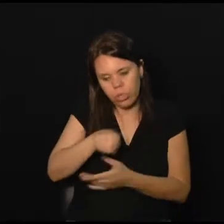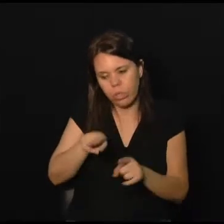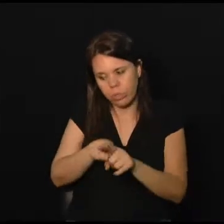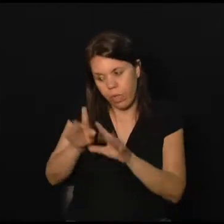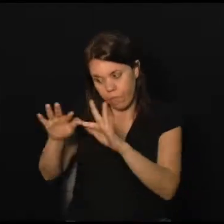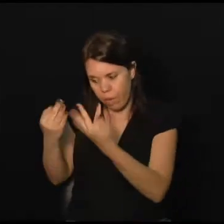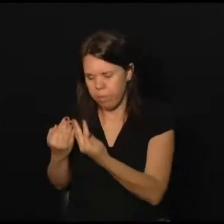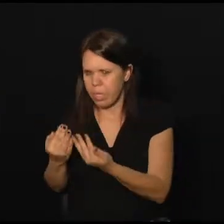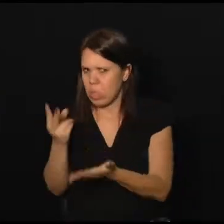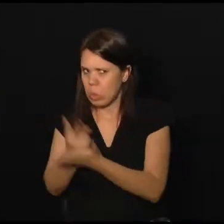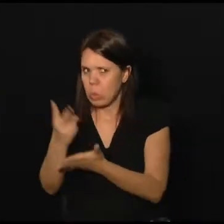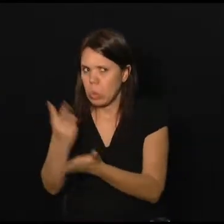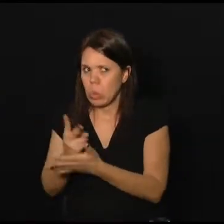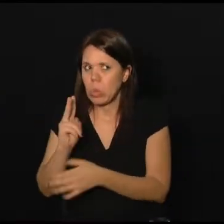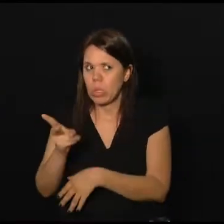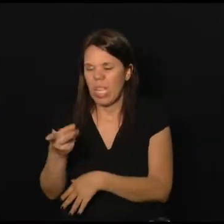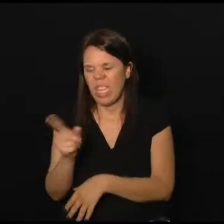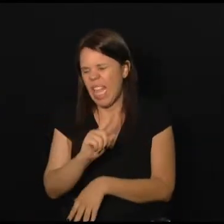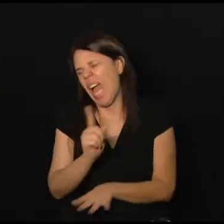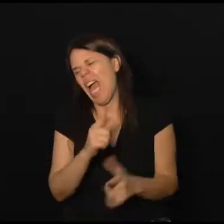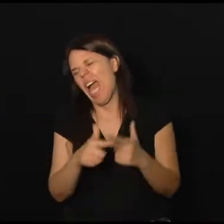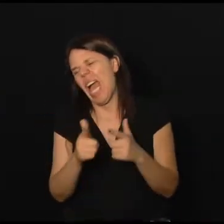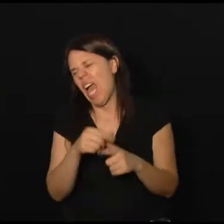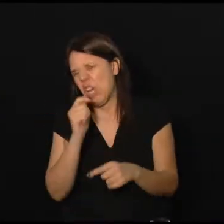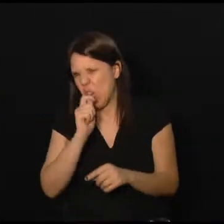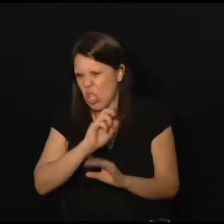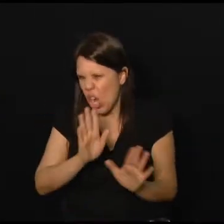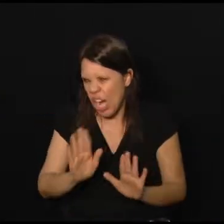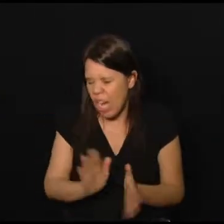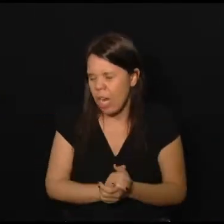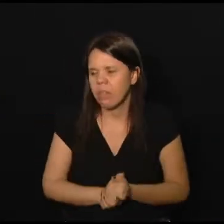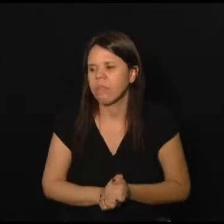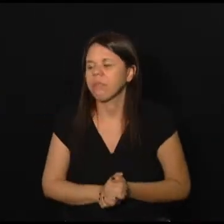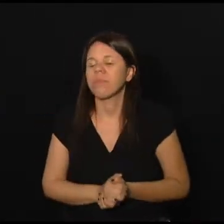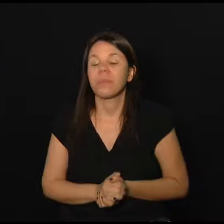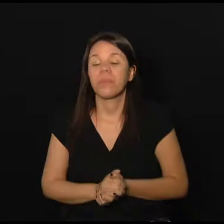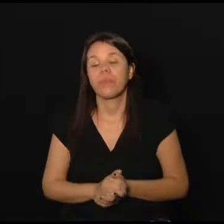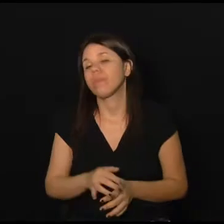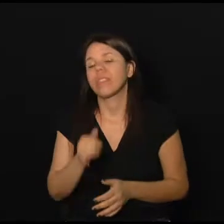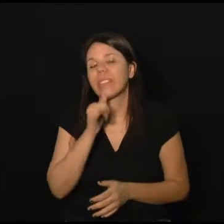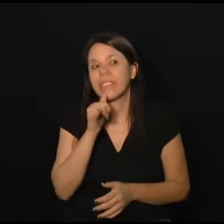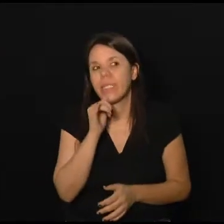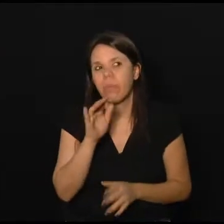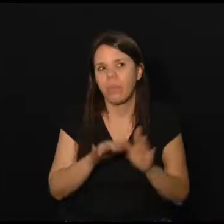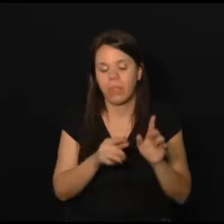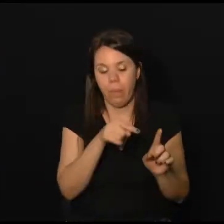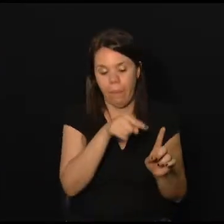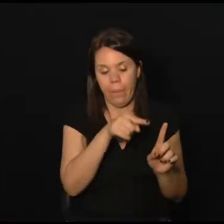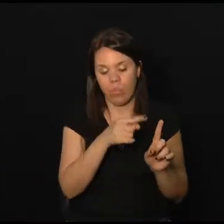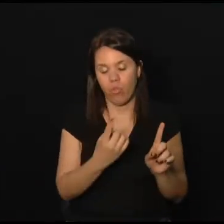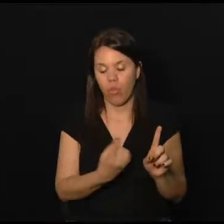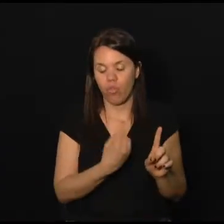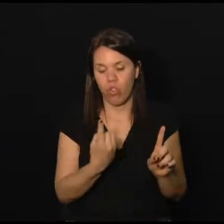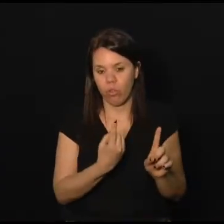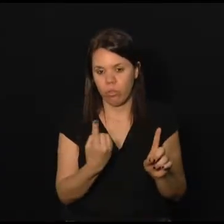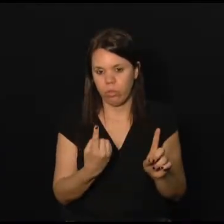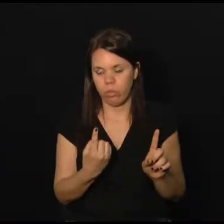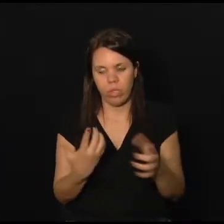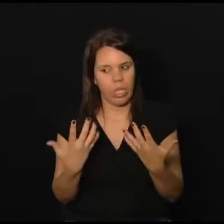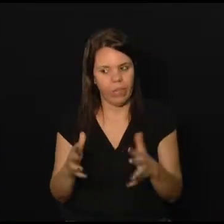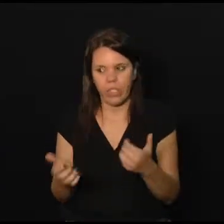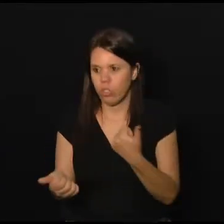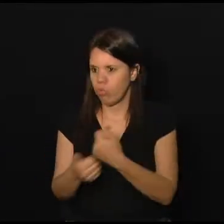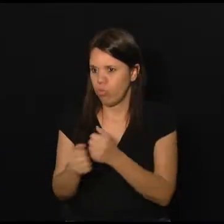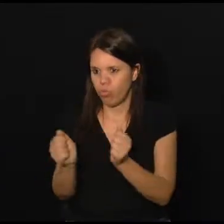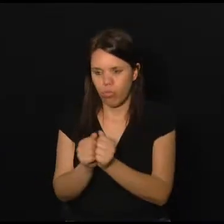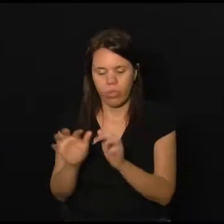da família. Porque, às vezes, começa a ter indícios, por exemplo, isolamento, não quer mais ficar próximo à